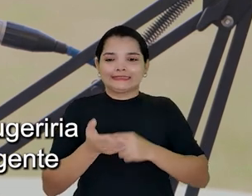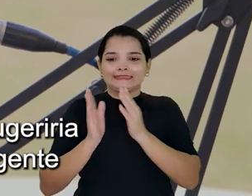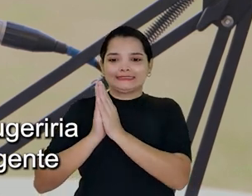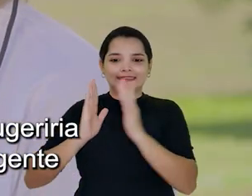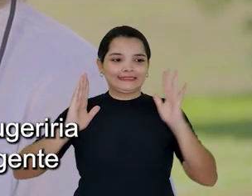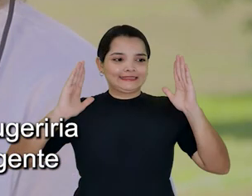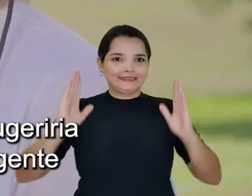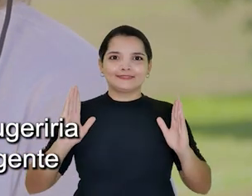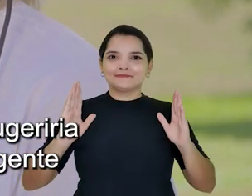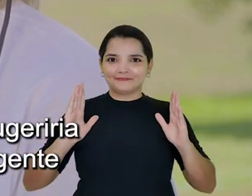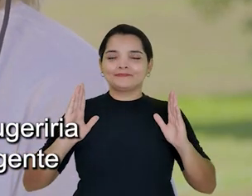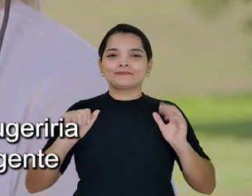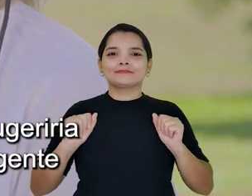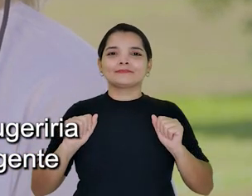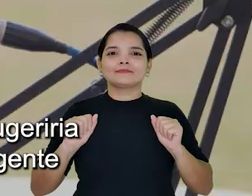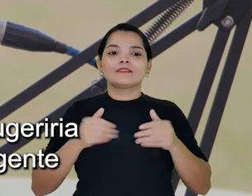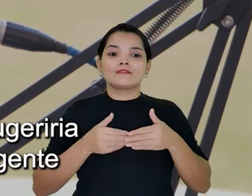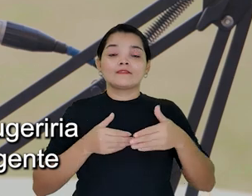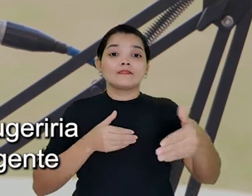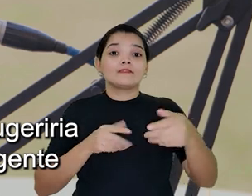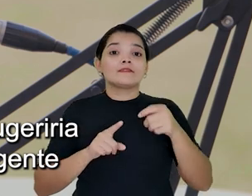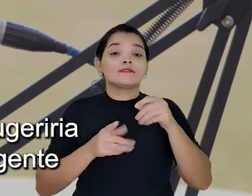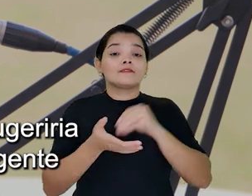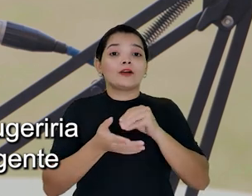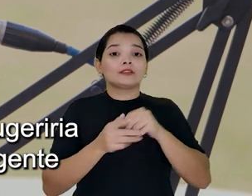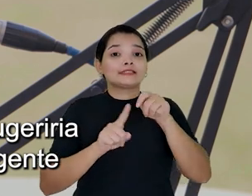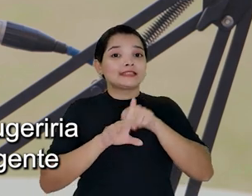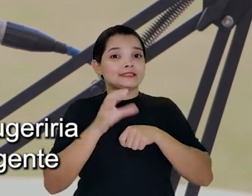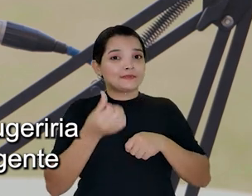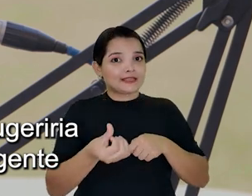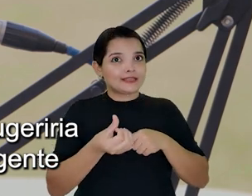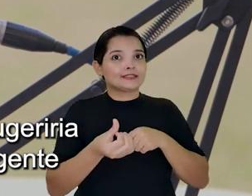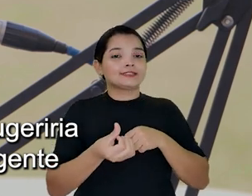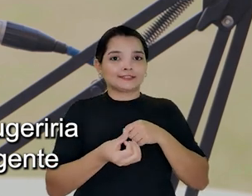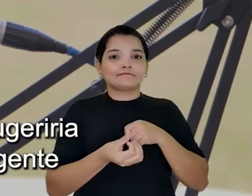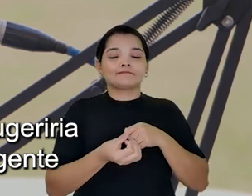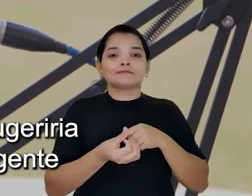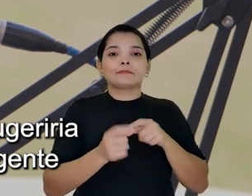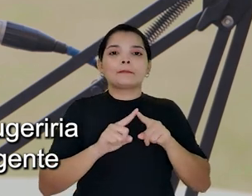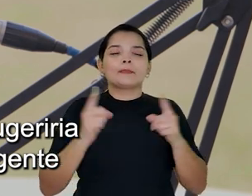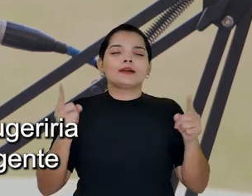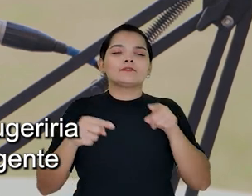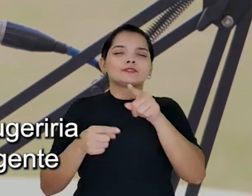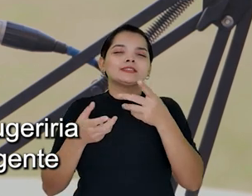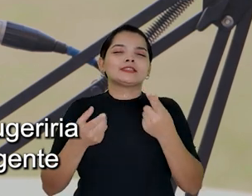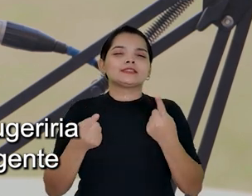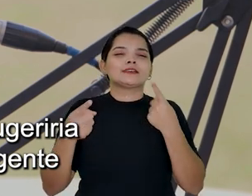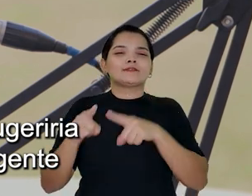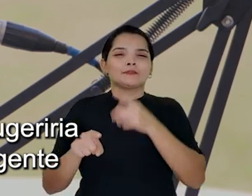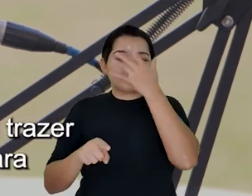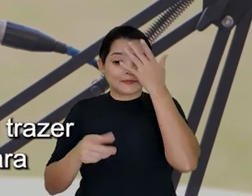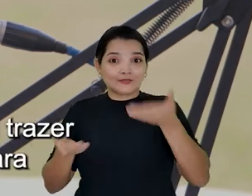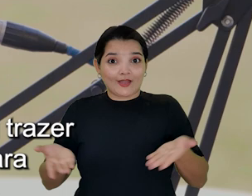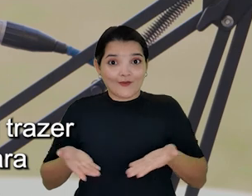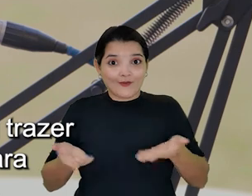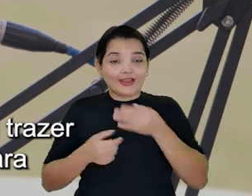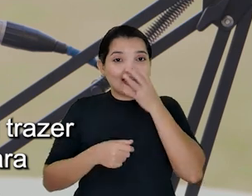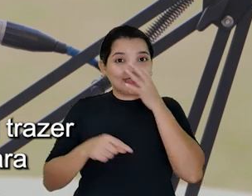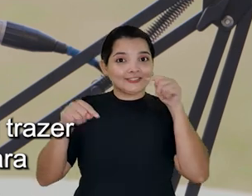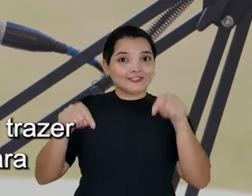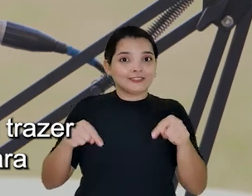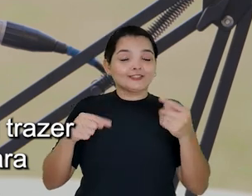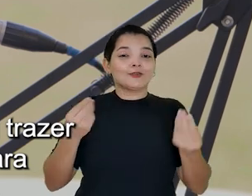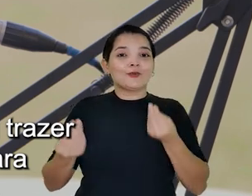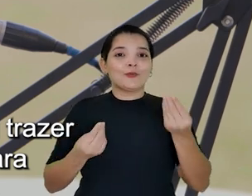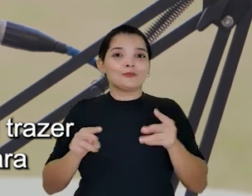se meses qual desafio você sugeriria para quem tá assistindo a gente ou ouvindo a gente se fazer em